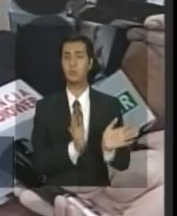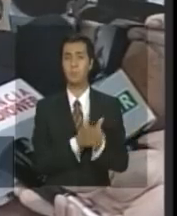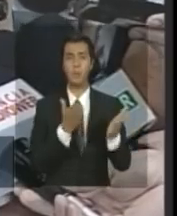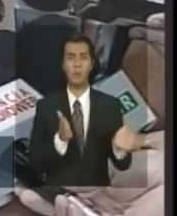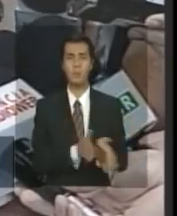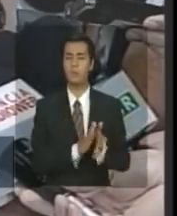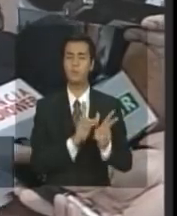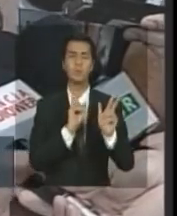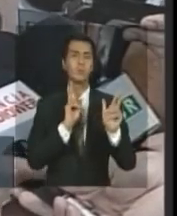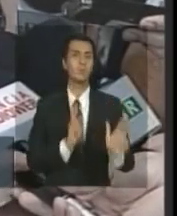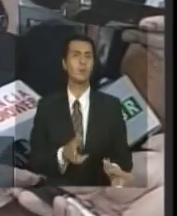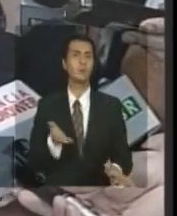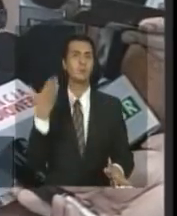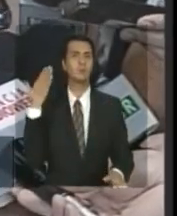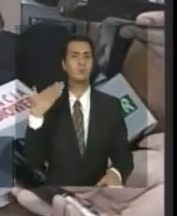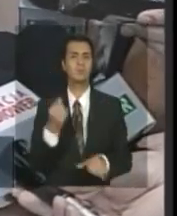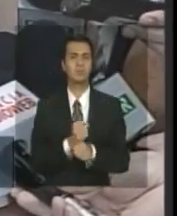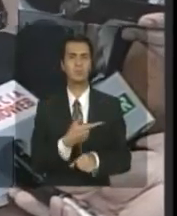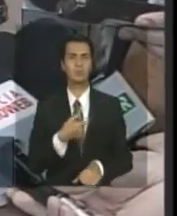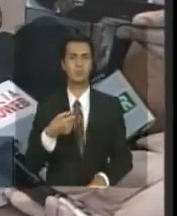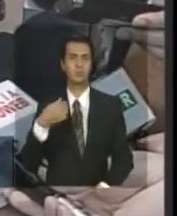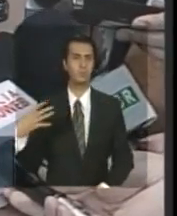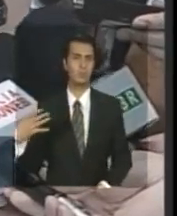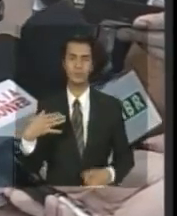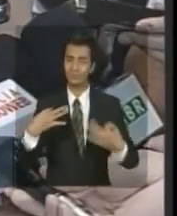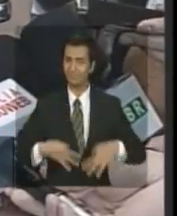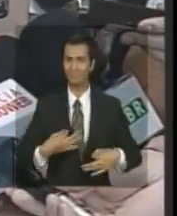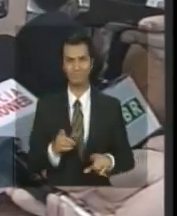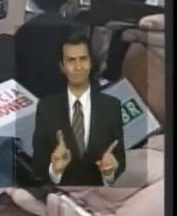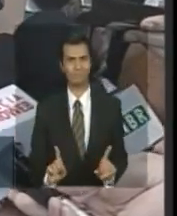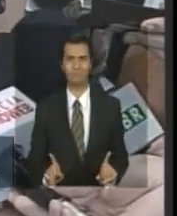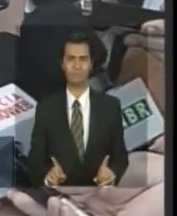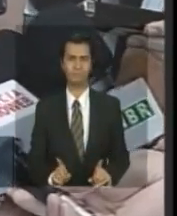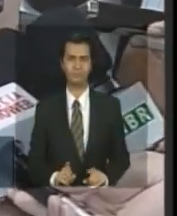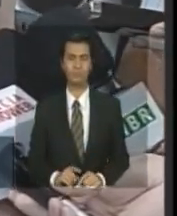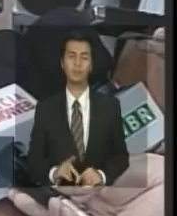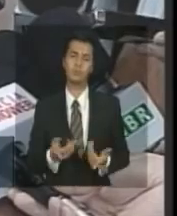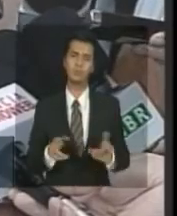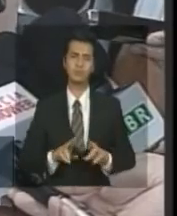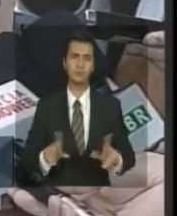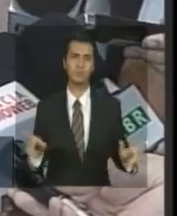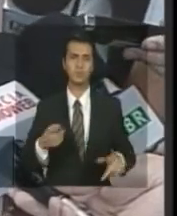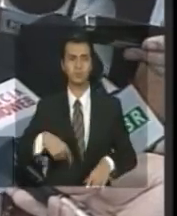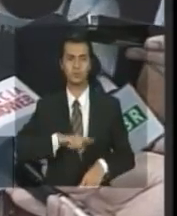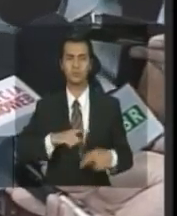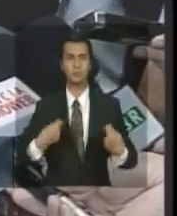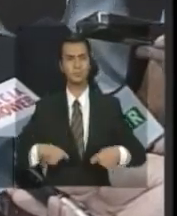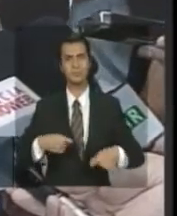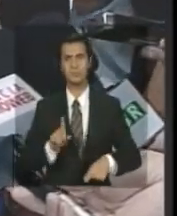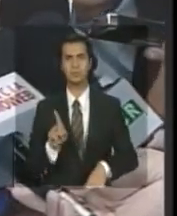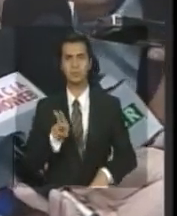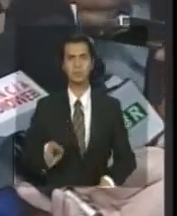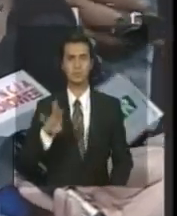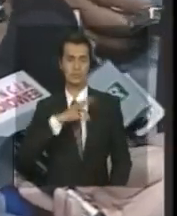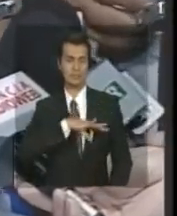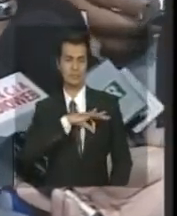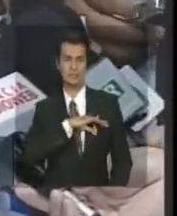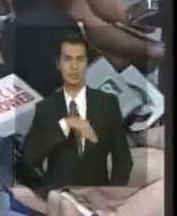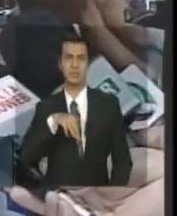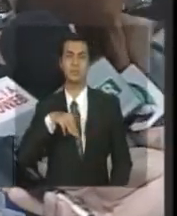da mesma forma como era em 2004. Isso não é verdade. Então, a principal diferença é essa. A gente não deve usar o salário mínimo